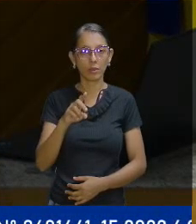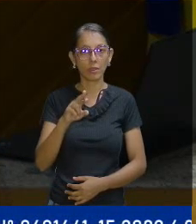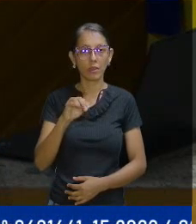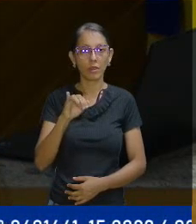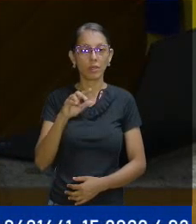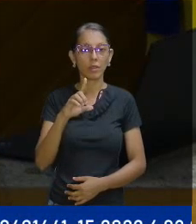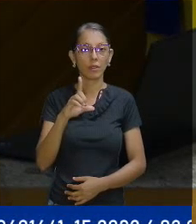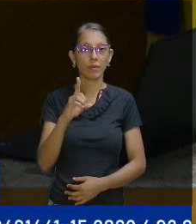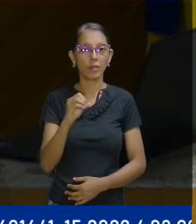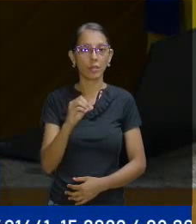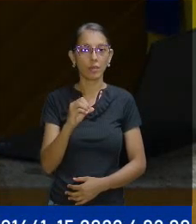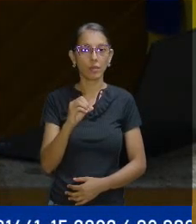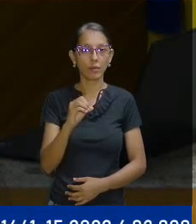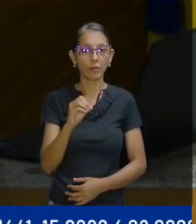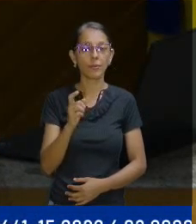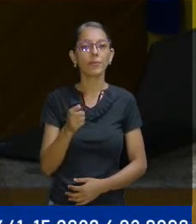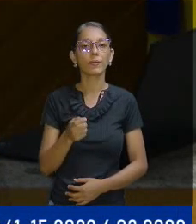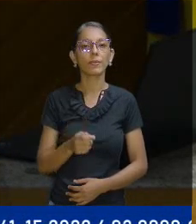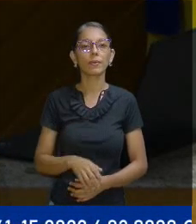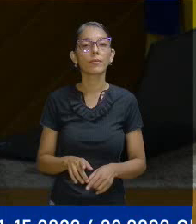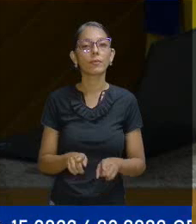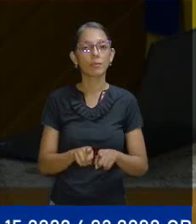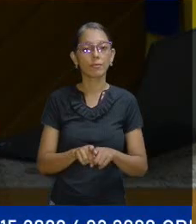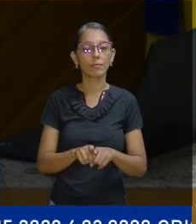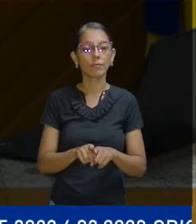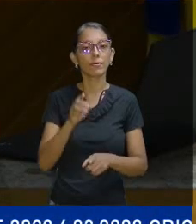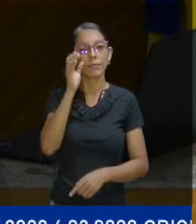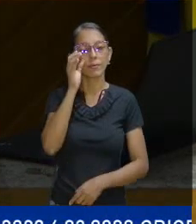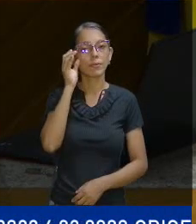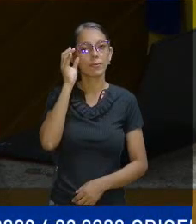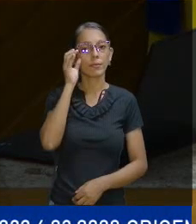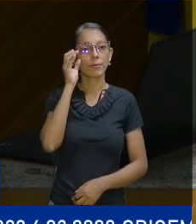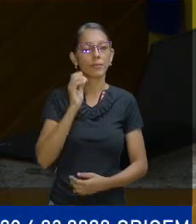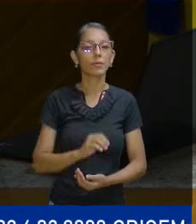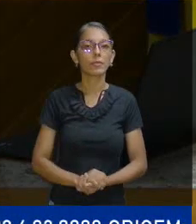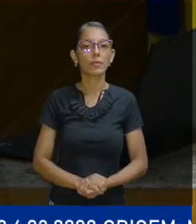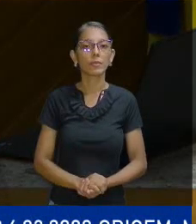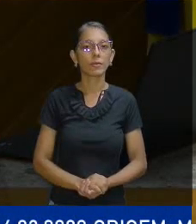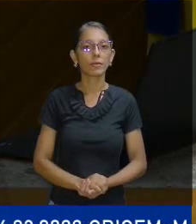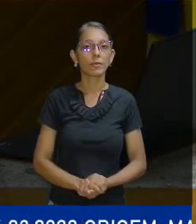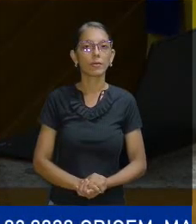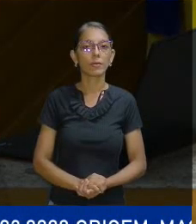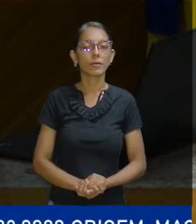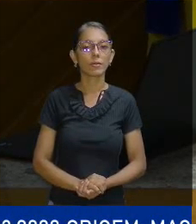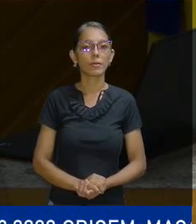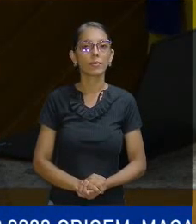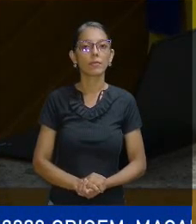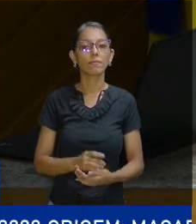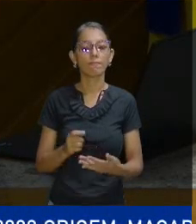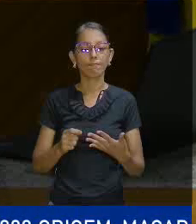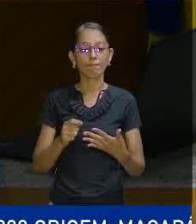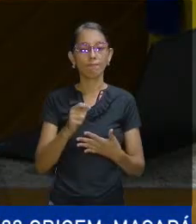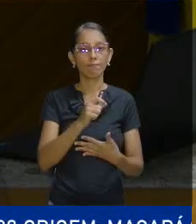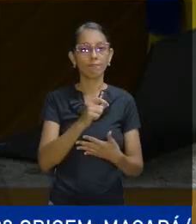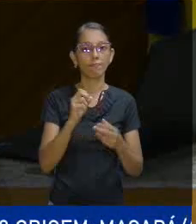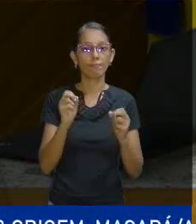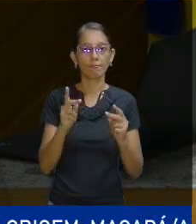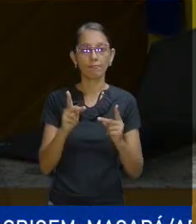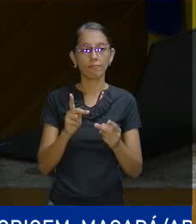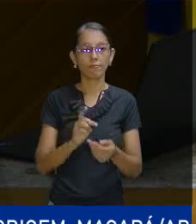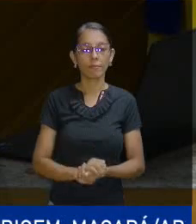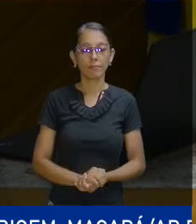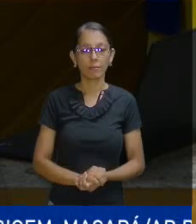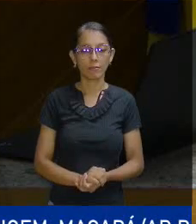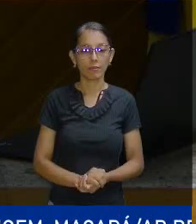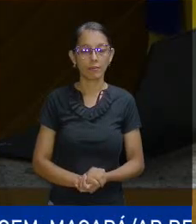Rivaldo Valente e Carmo Antônio, é isso? Está do quórum? Quórum completo.